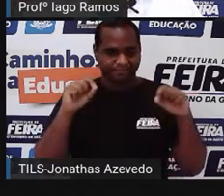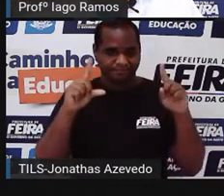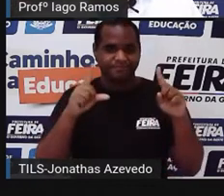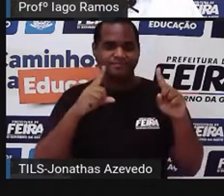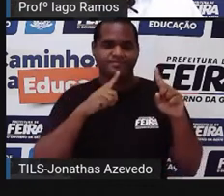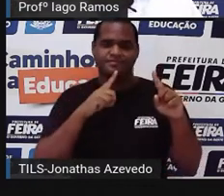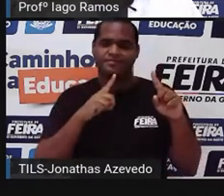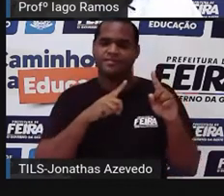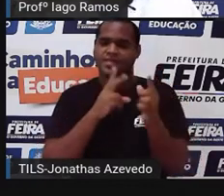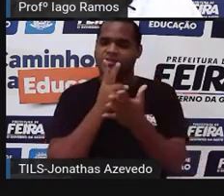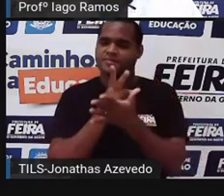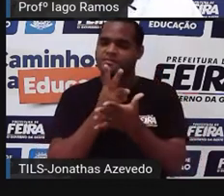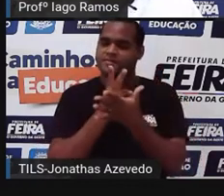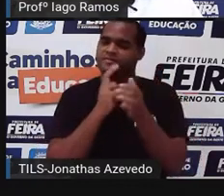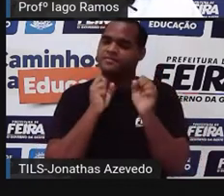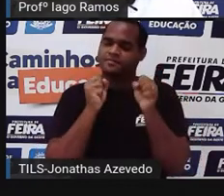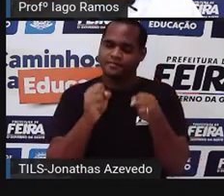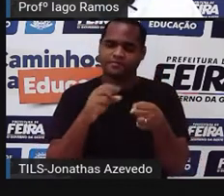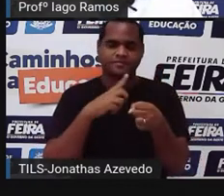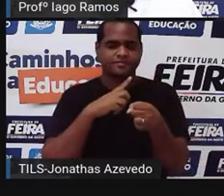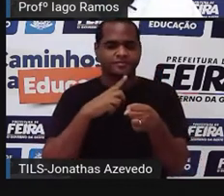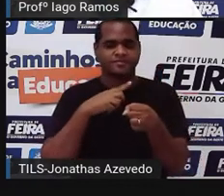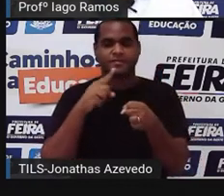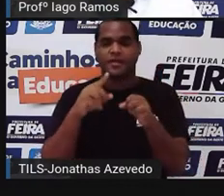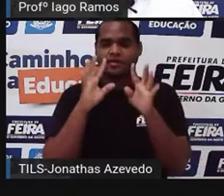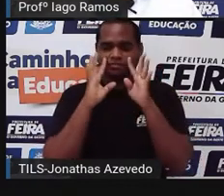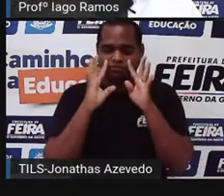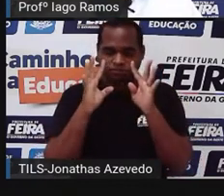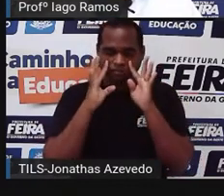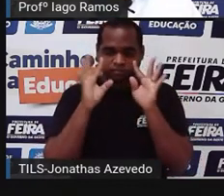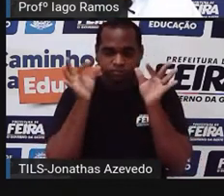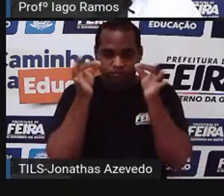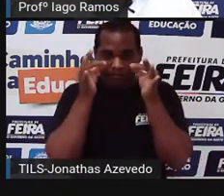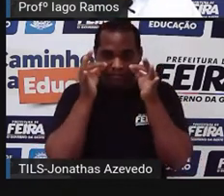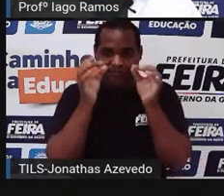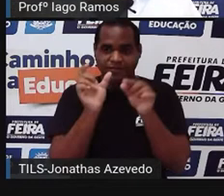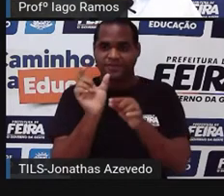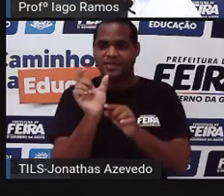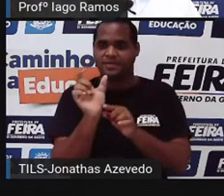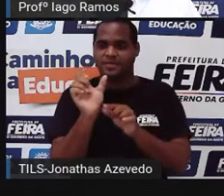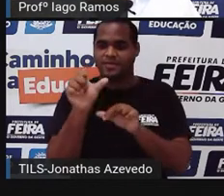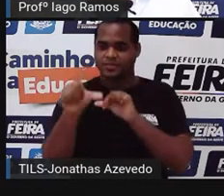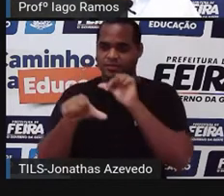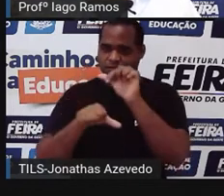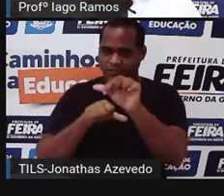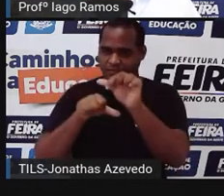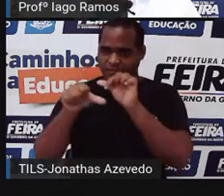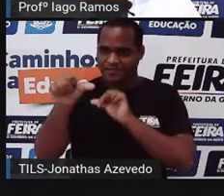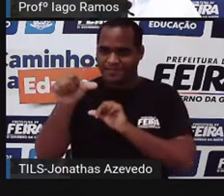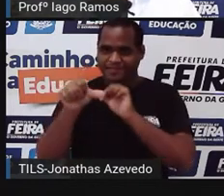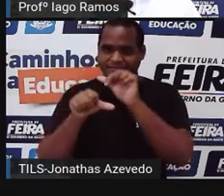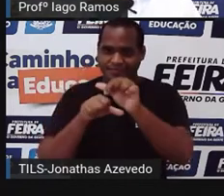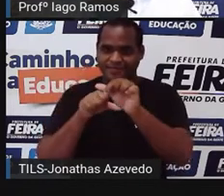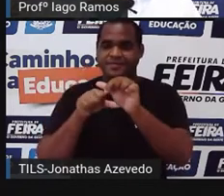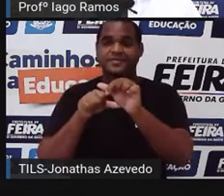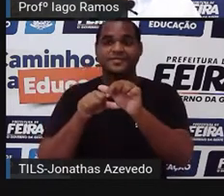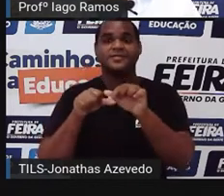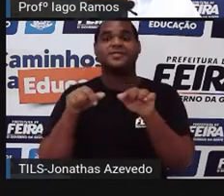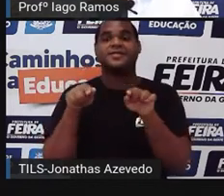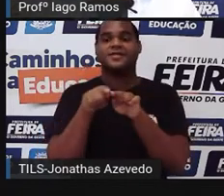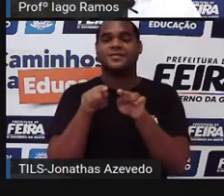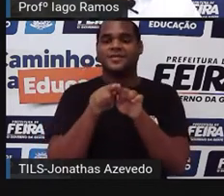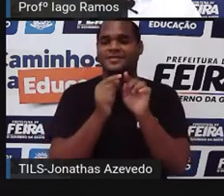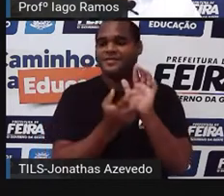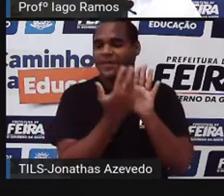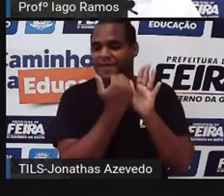de tudo que tá ali eu quero que você preste mais atenção na palavrinha transformações e